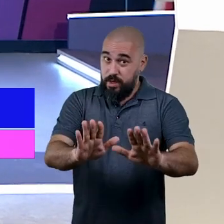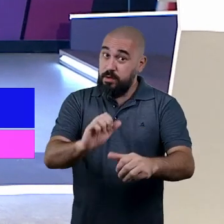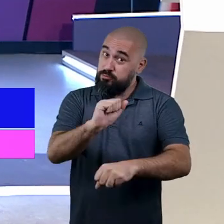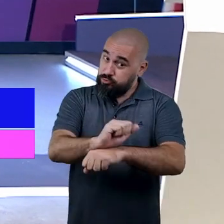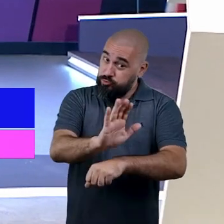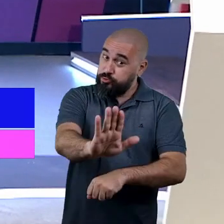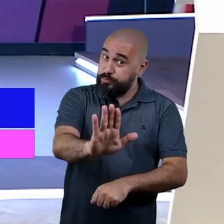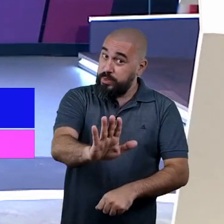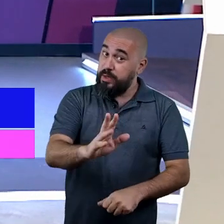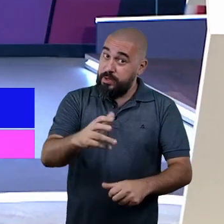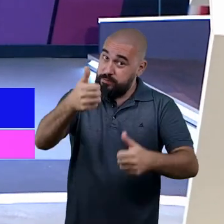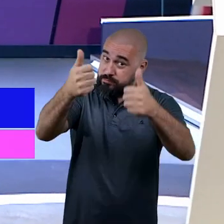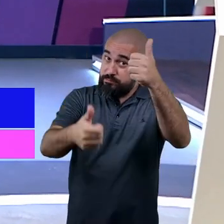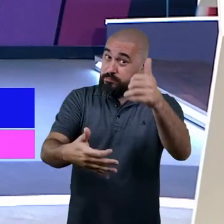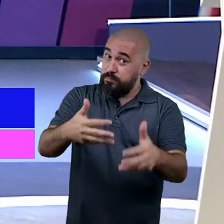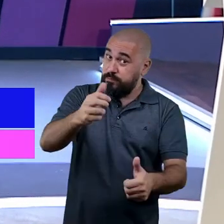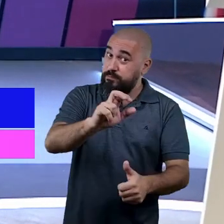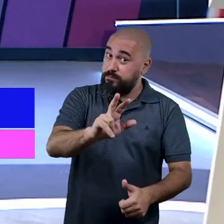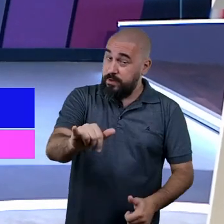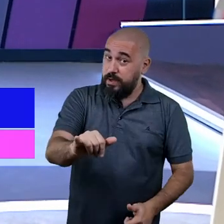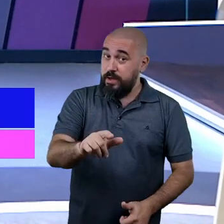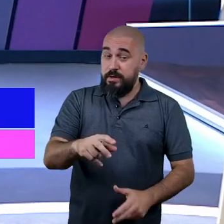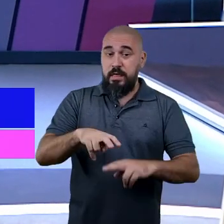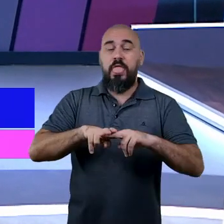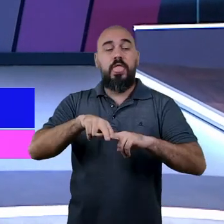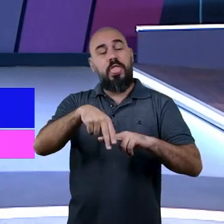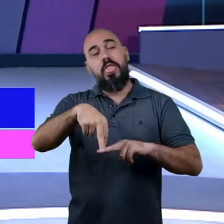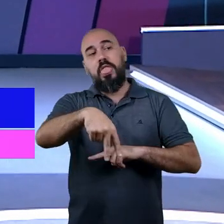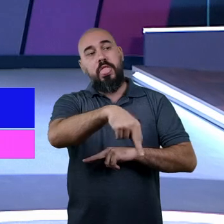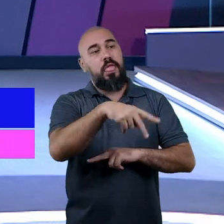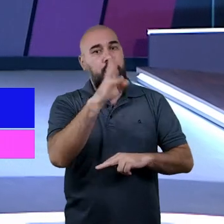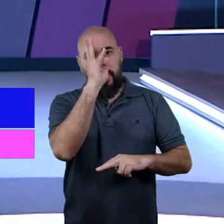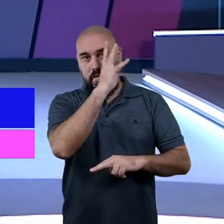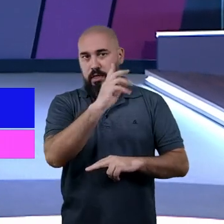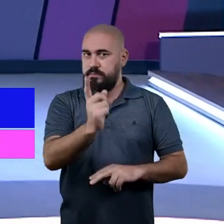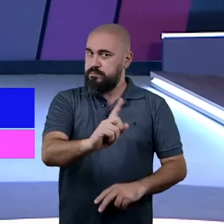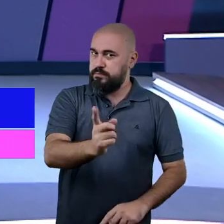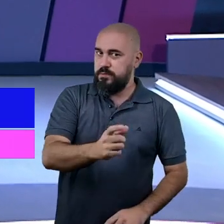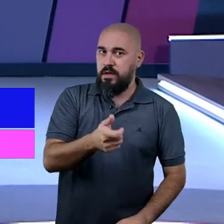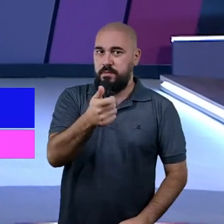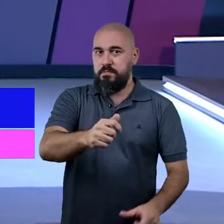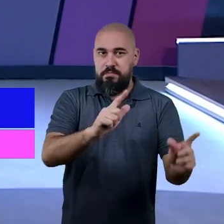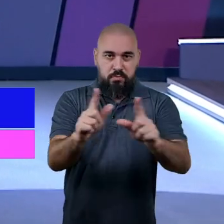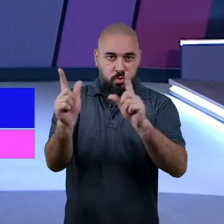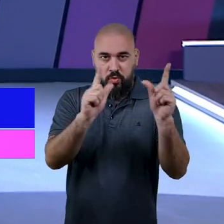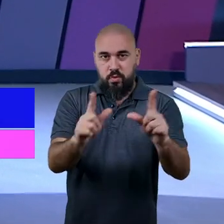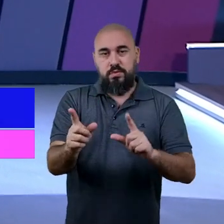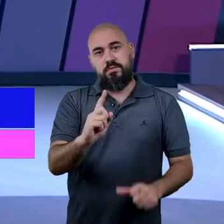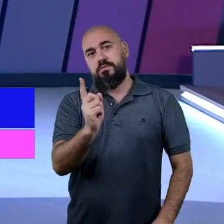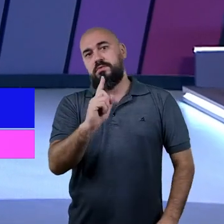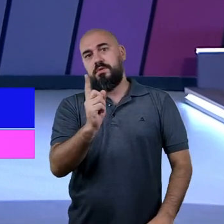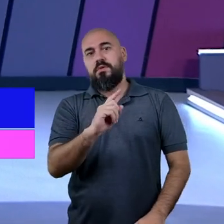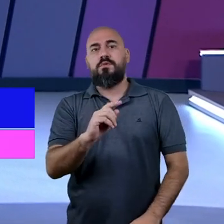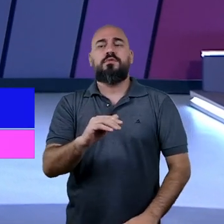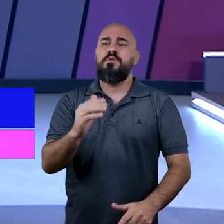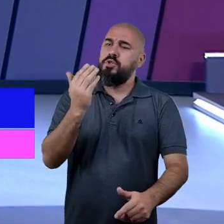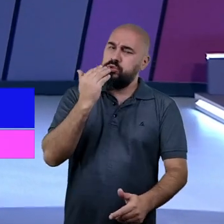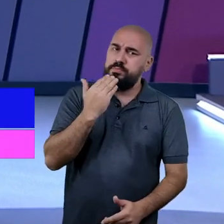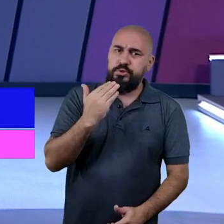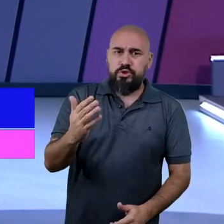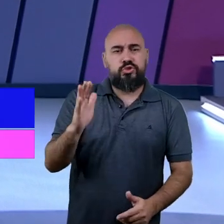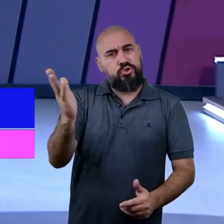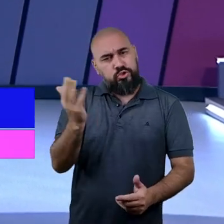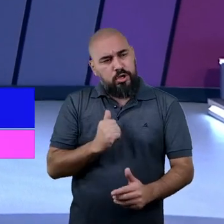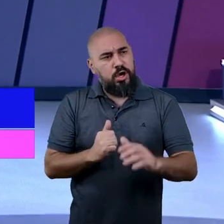do sofá, não sai da cadeira. Se tem alguém aí passando na tua casa que não está na sua sala, junto com você para assistir,